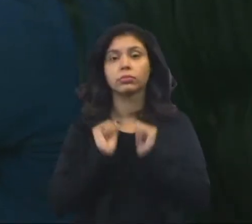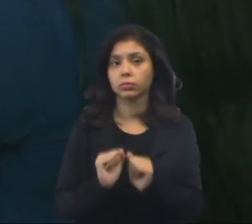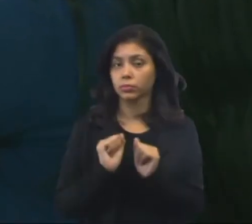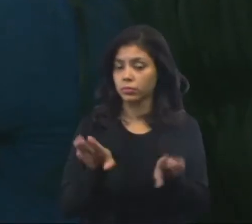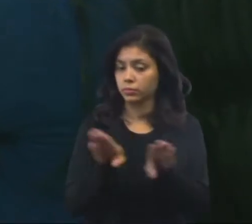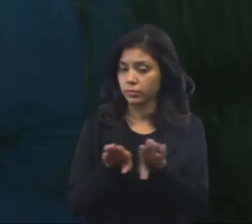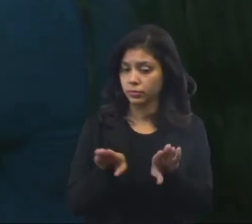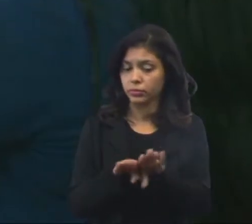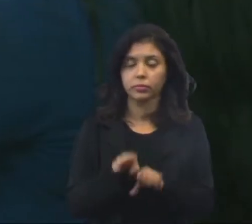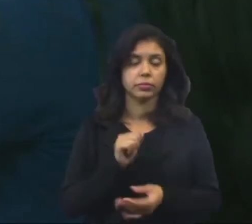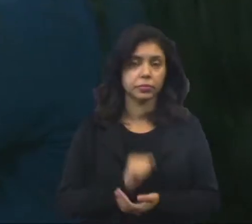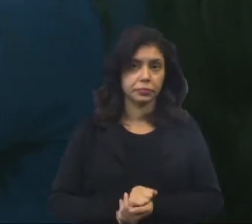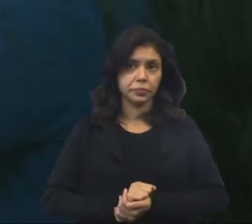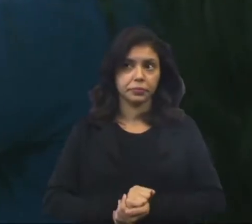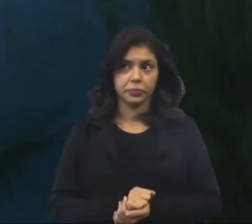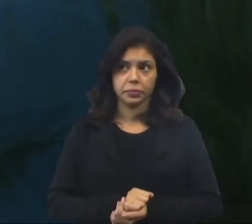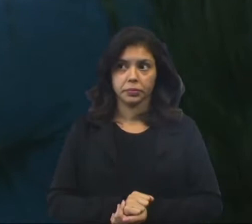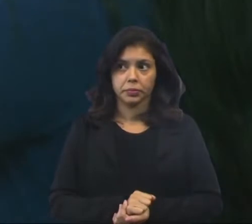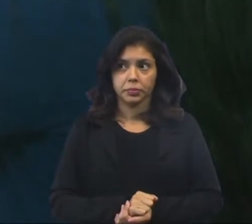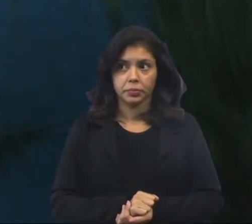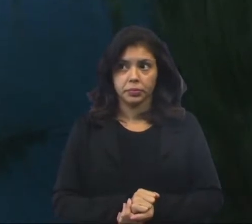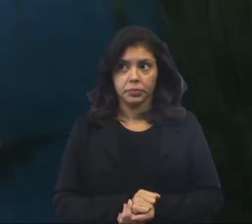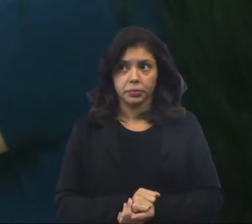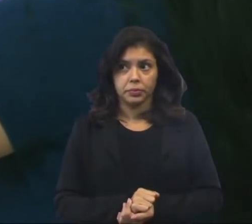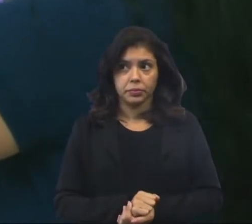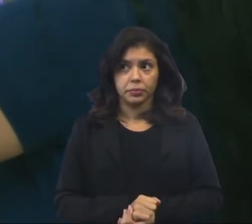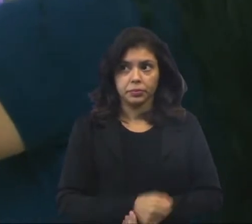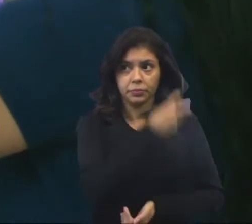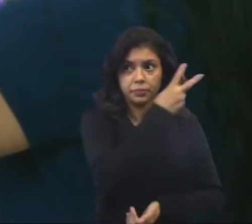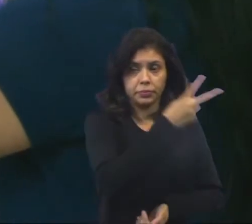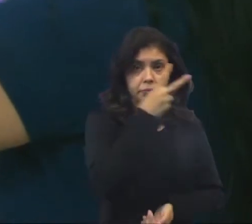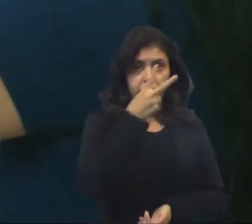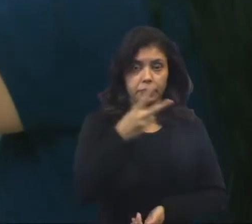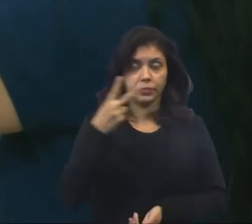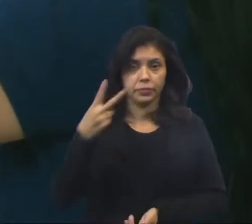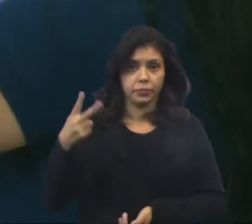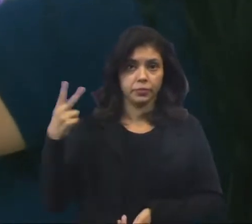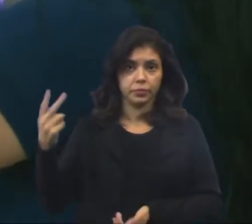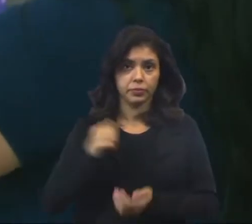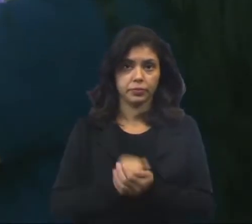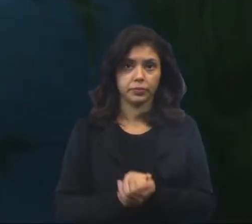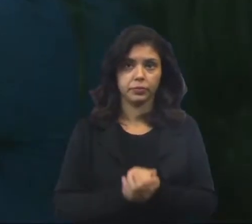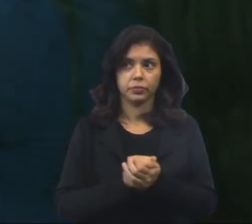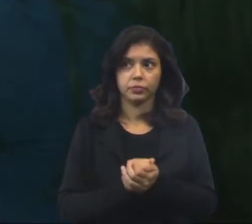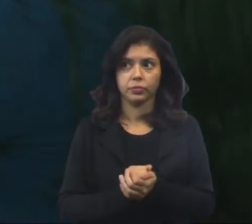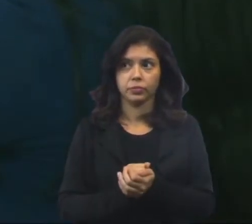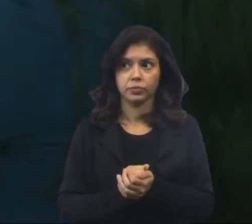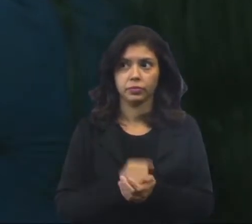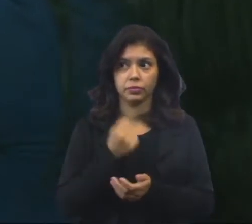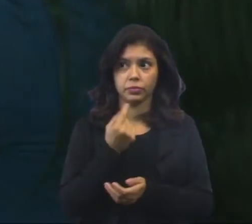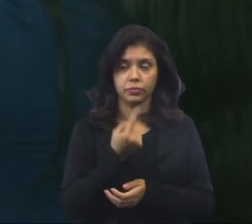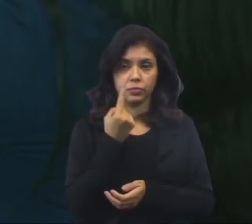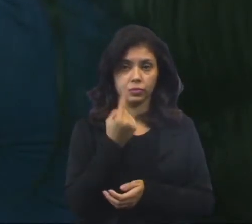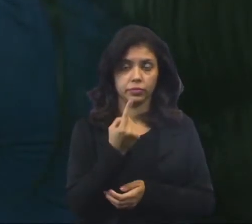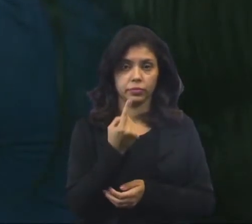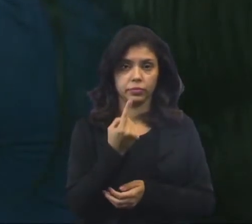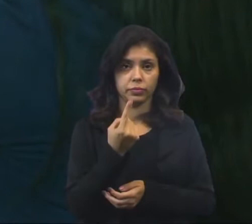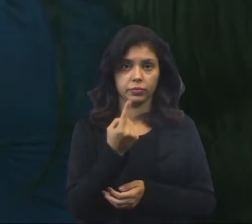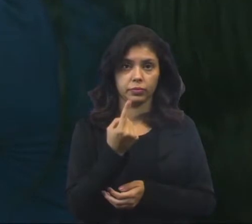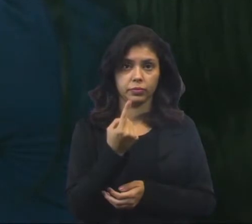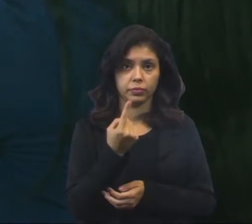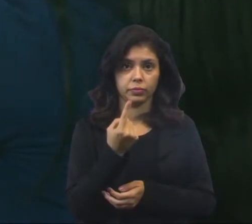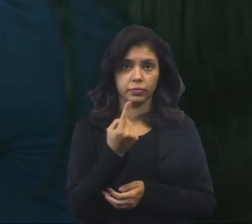seleciono, ó, esses daqui, ó, de 2 em 2. Por quê? Eu conto, ó, 1, né, a partir do